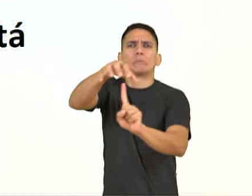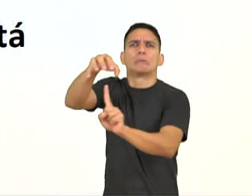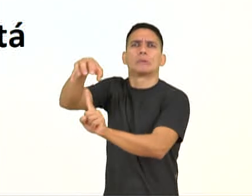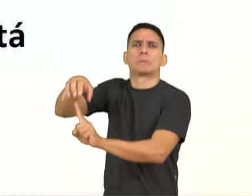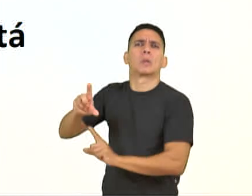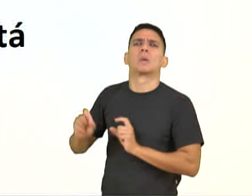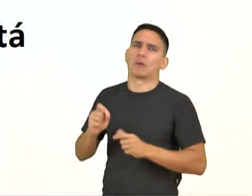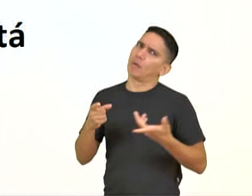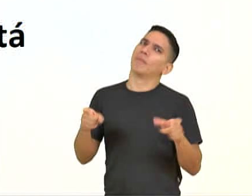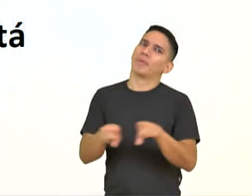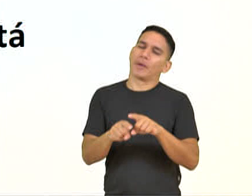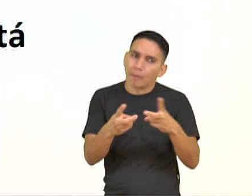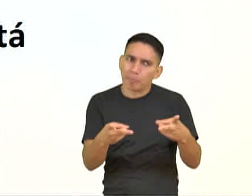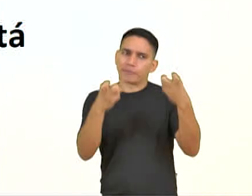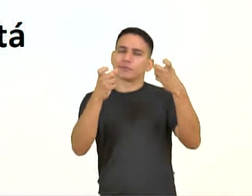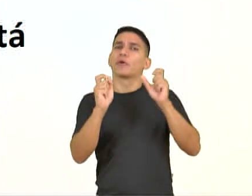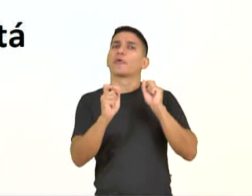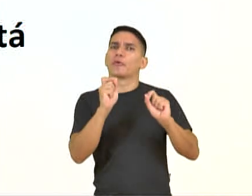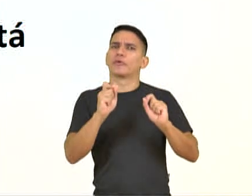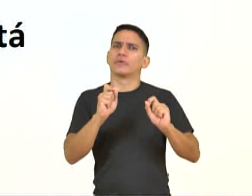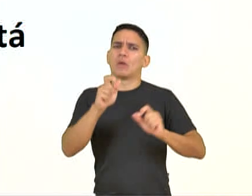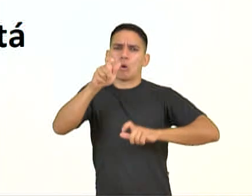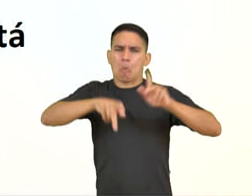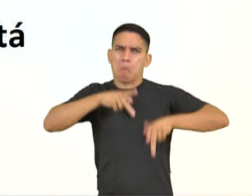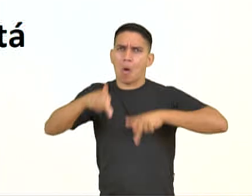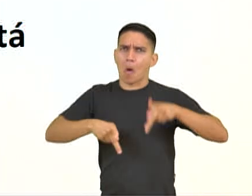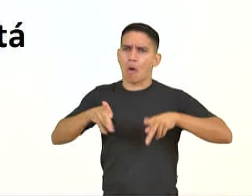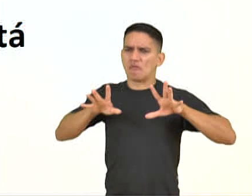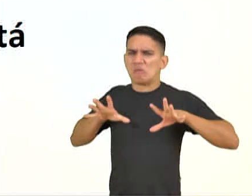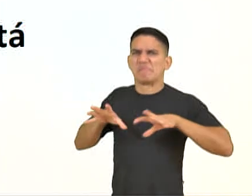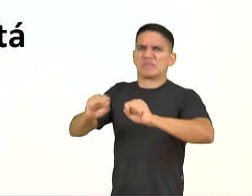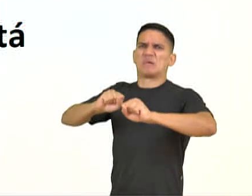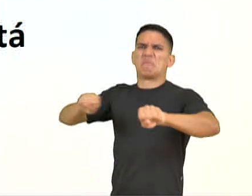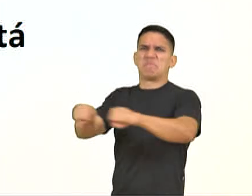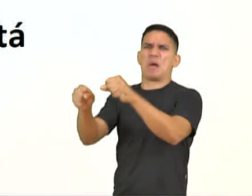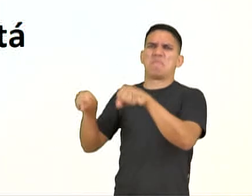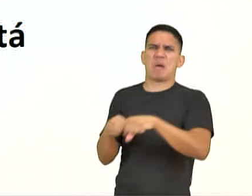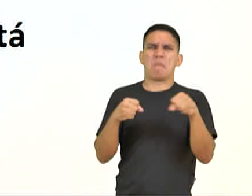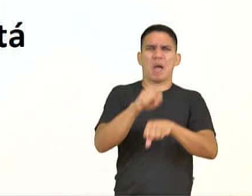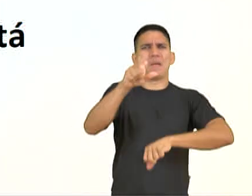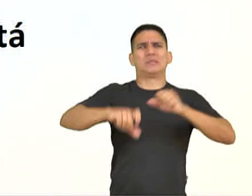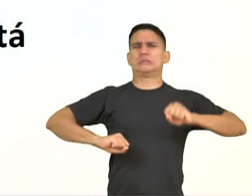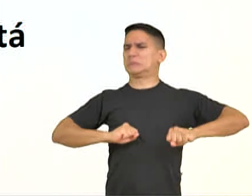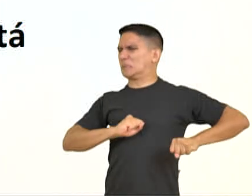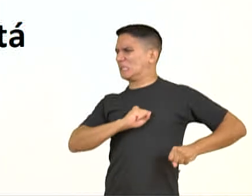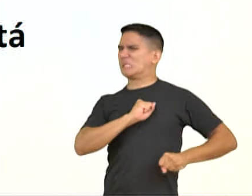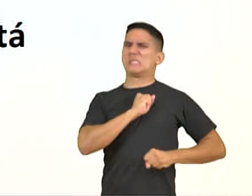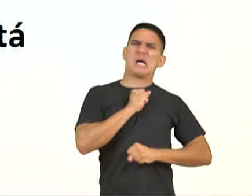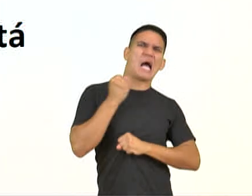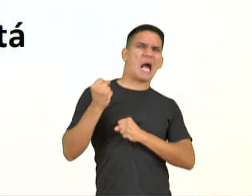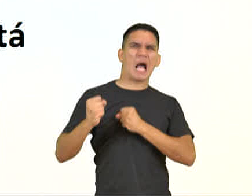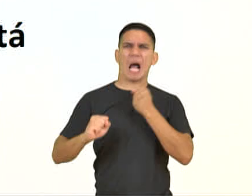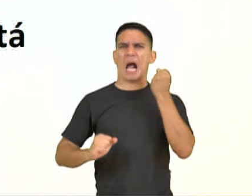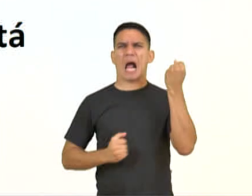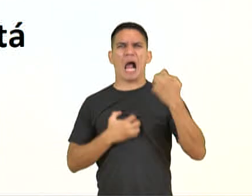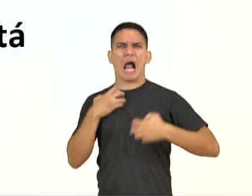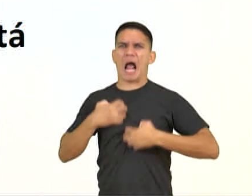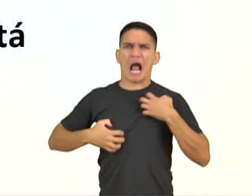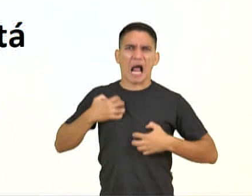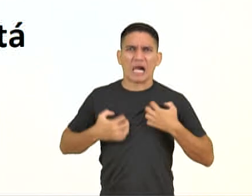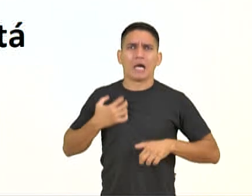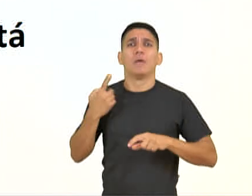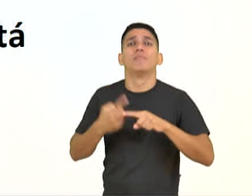o povo então tomou a Bastilha, quebrou tudo, as pessoas estavam indignadas com as condições das